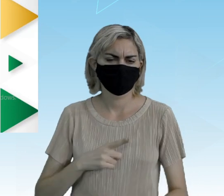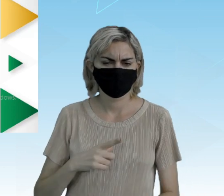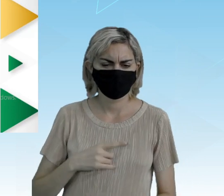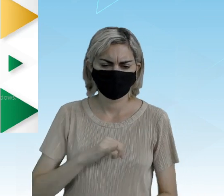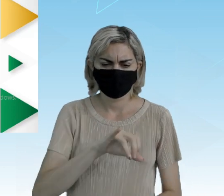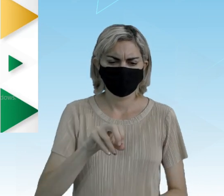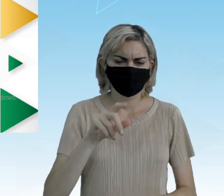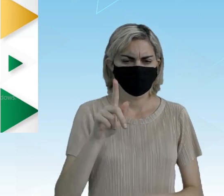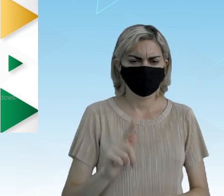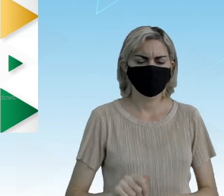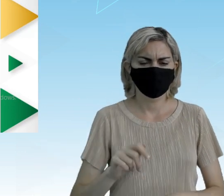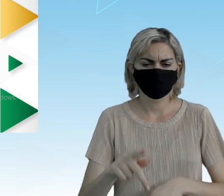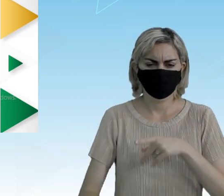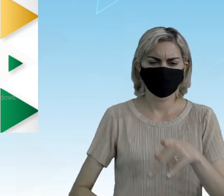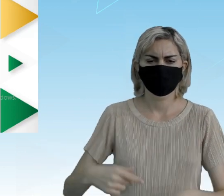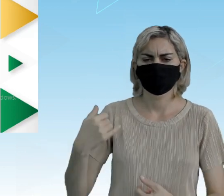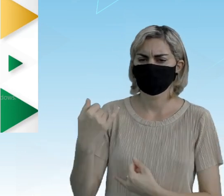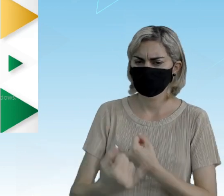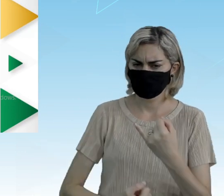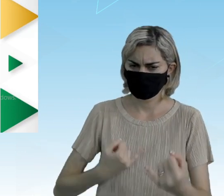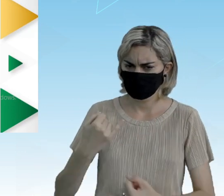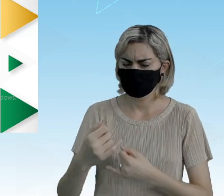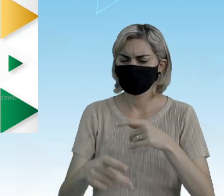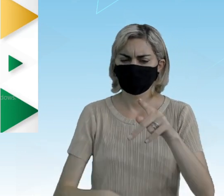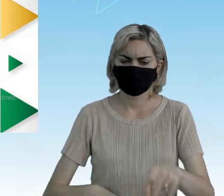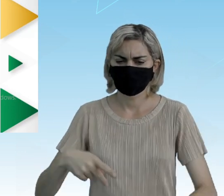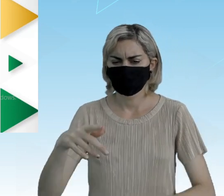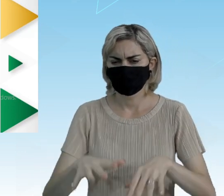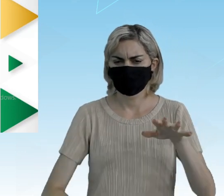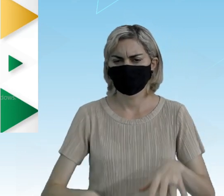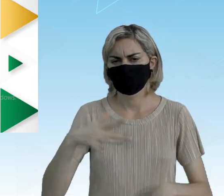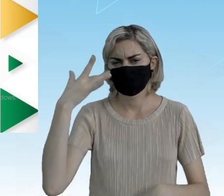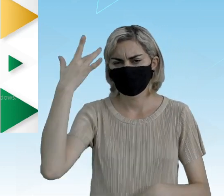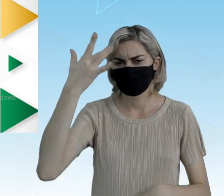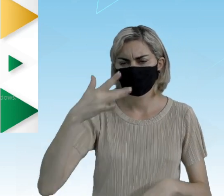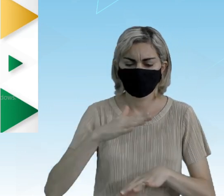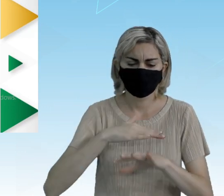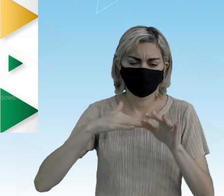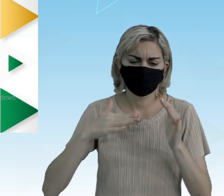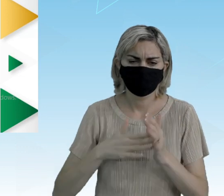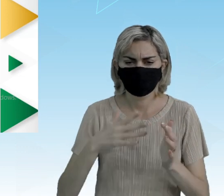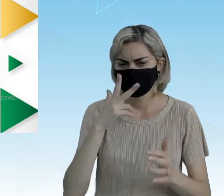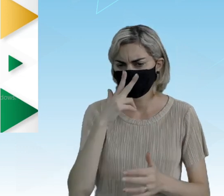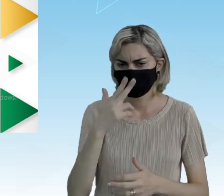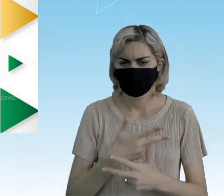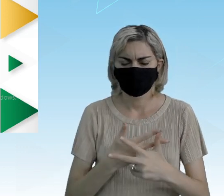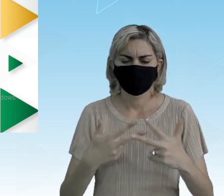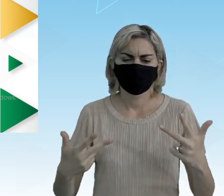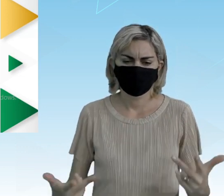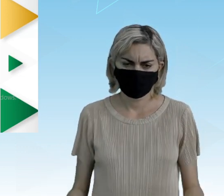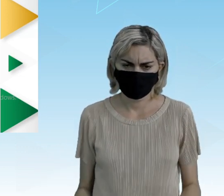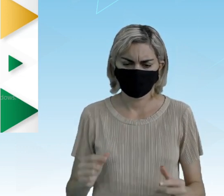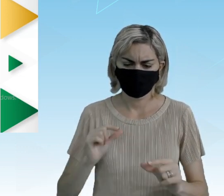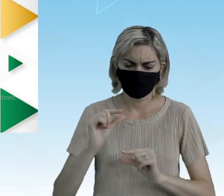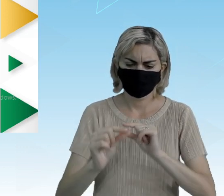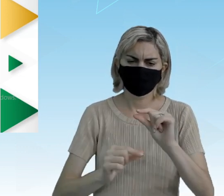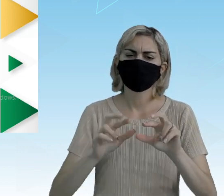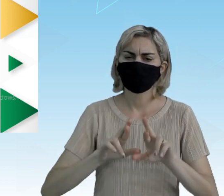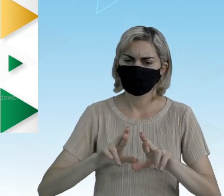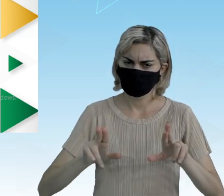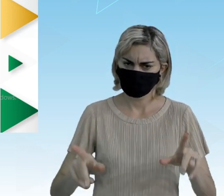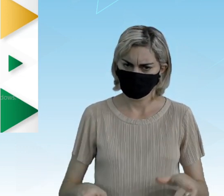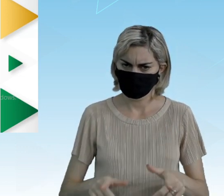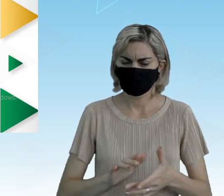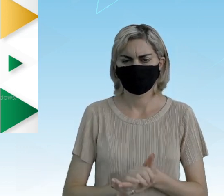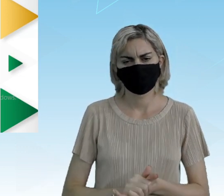jogo popular e temos as brincadeiras populares, que às vezes muita gente acha que é tudo a mesma coisa e tem uma pequena diferença.